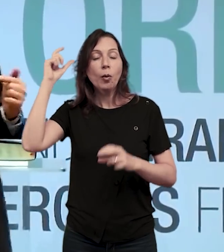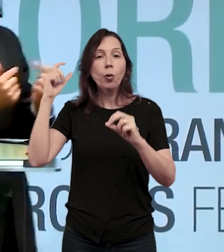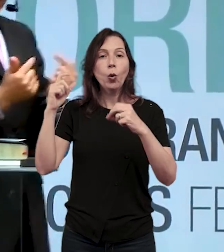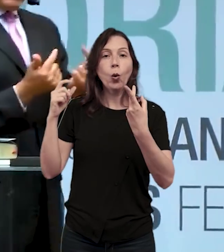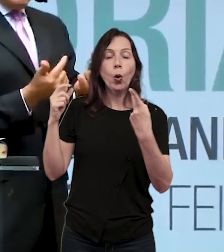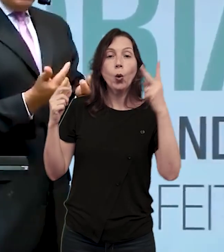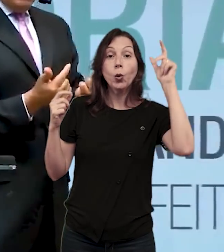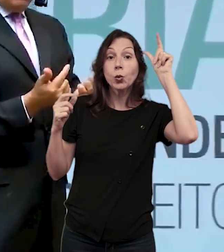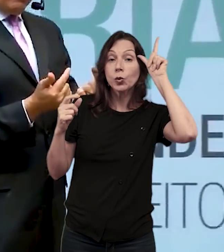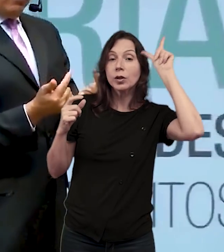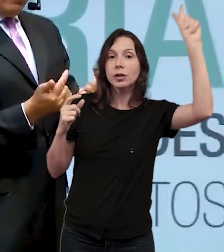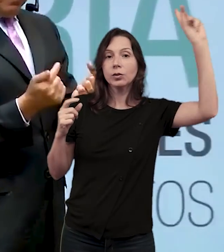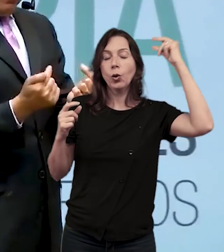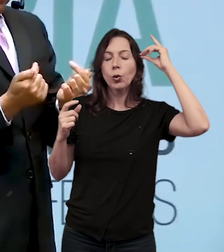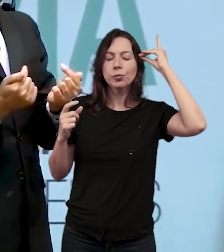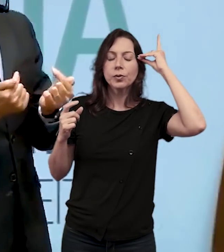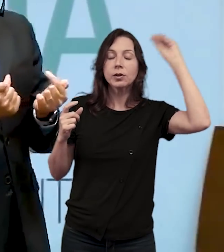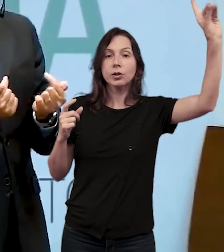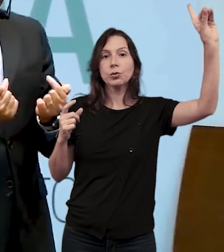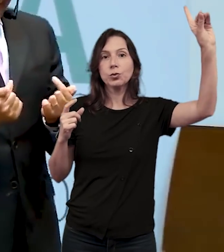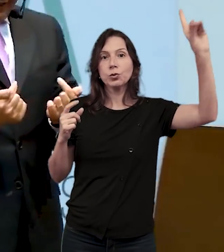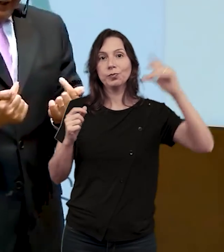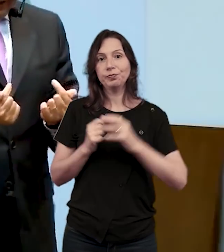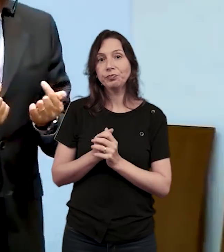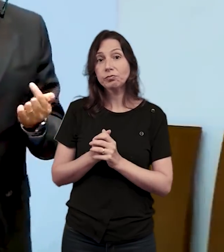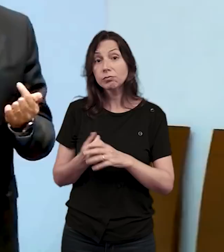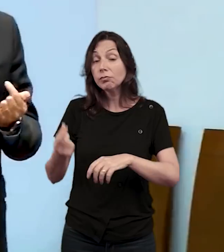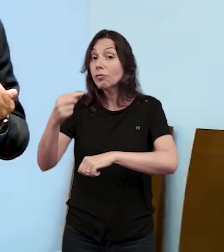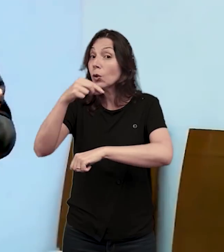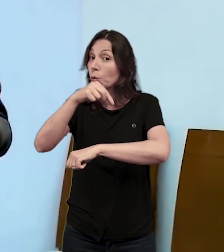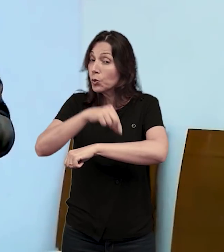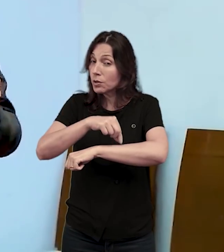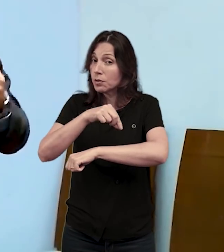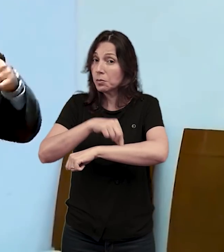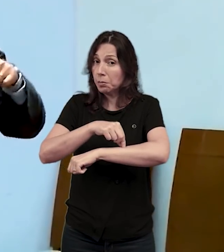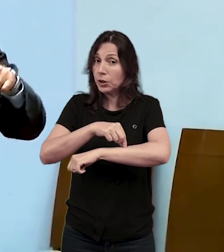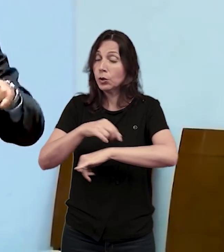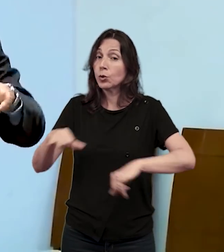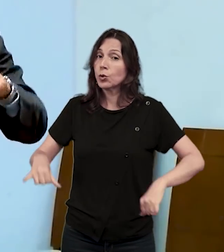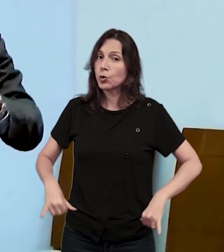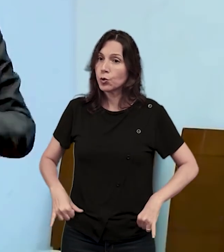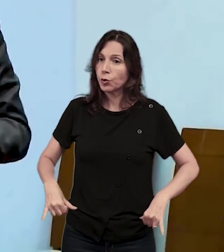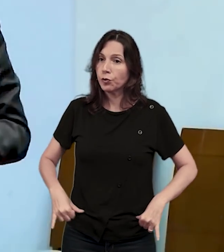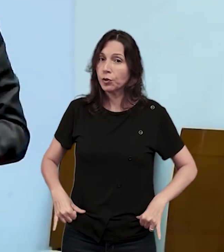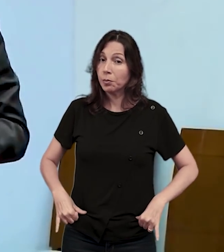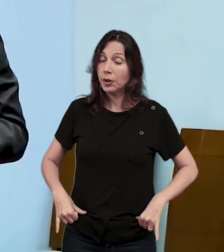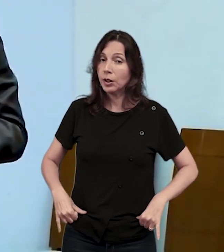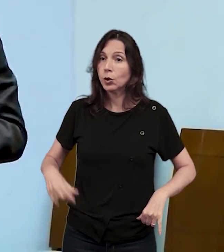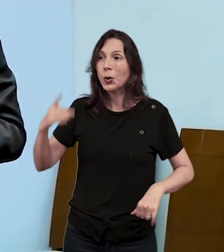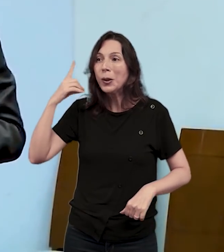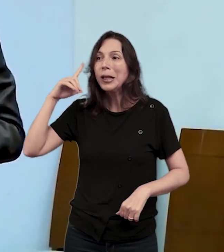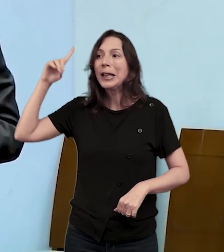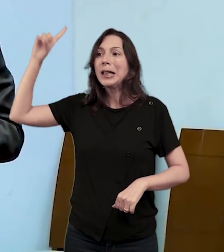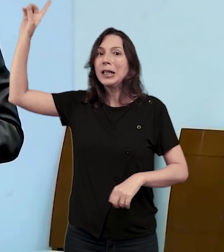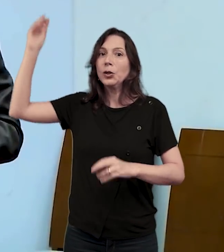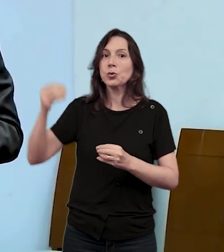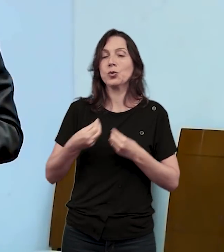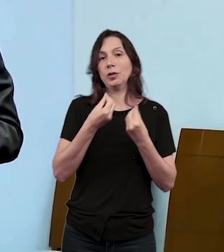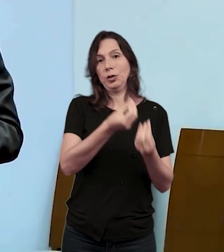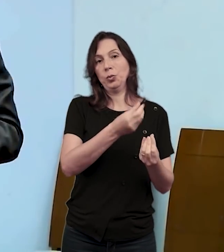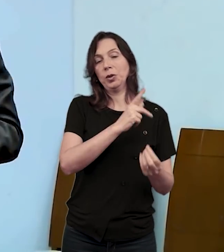E o texto deixa claro que o espinho na carne procedeu de Deus. Por que você sabe